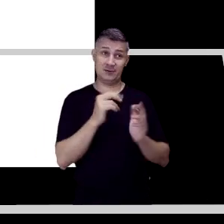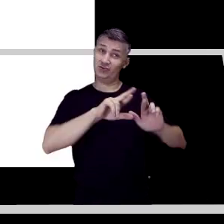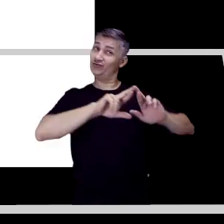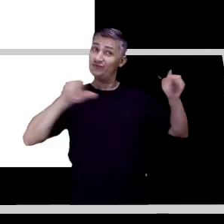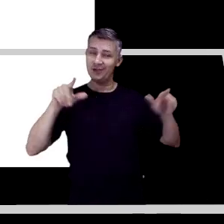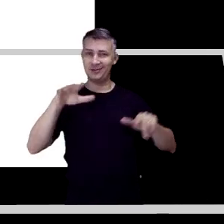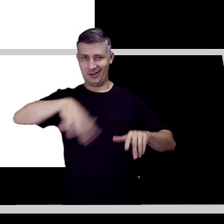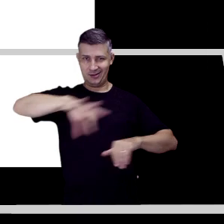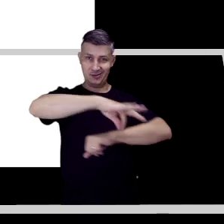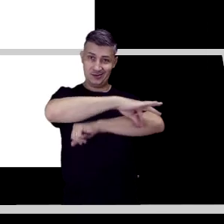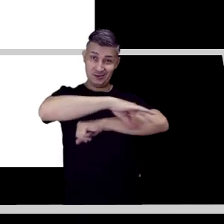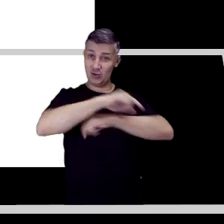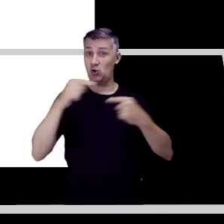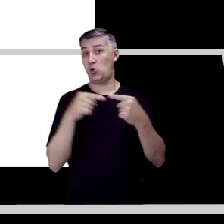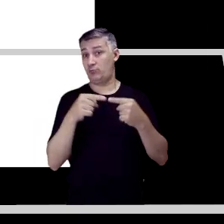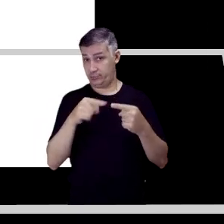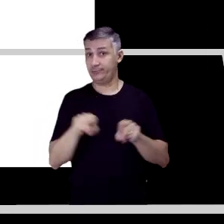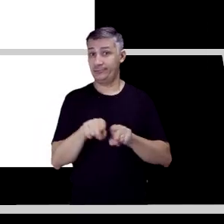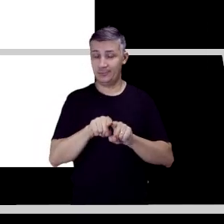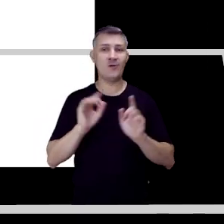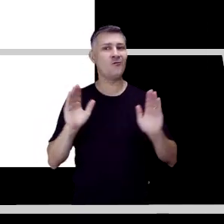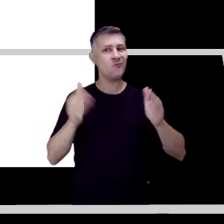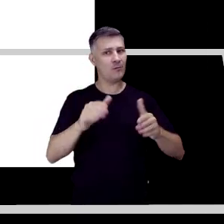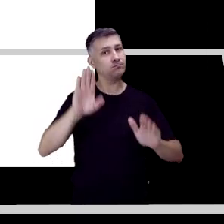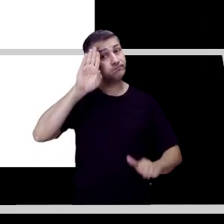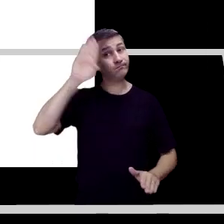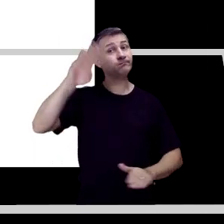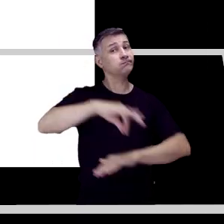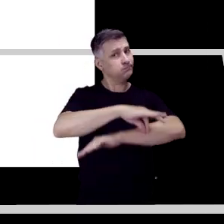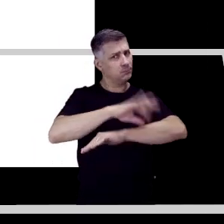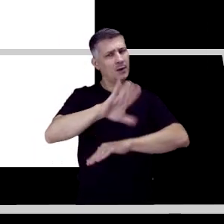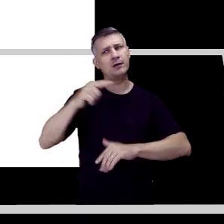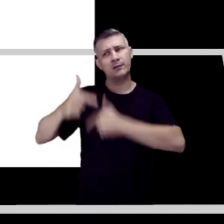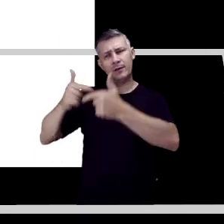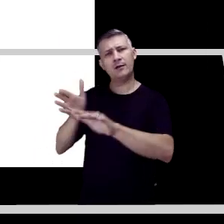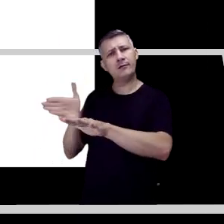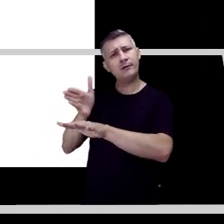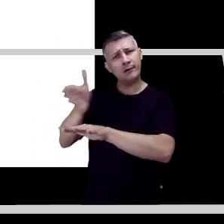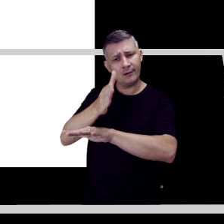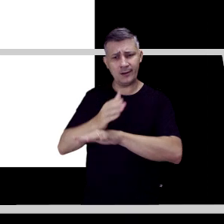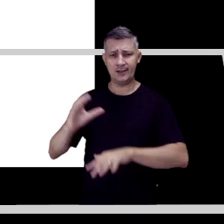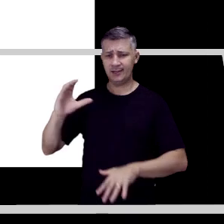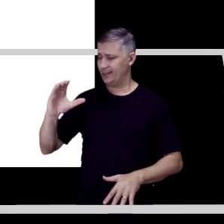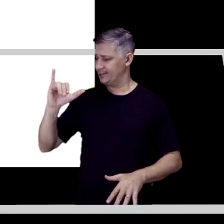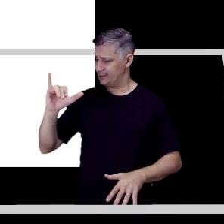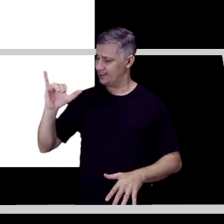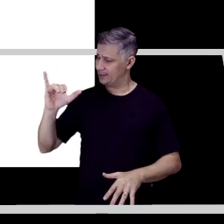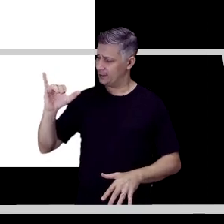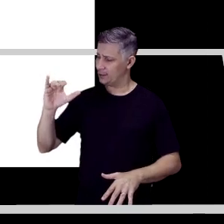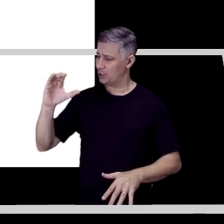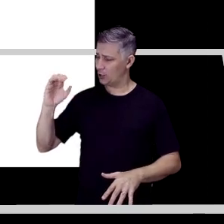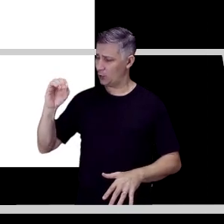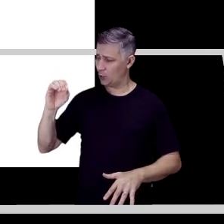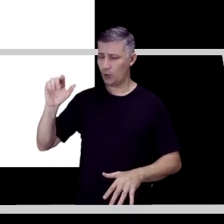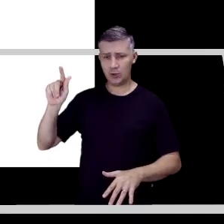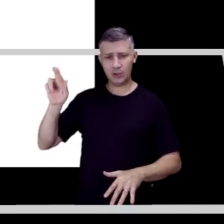um pouco fora da esfera da arquitetura, embora esse seja o nosso enfoque principal, mas a gente já trabalhou com tipografia, a gente gosta